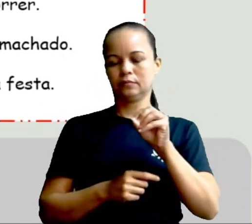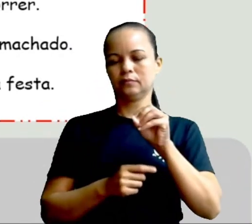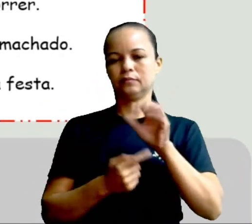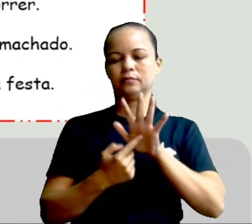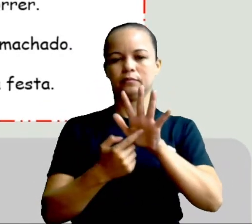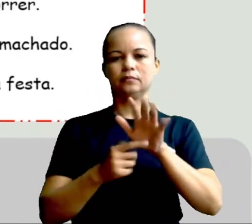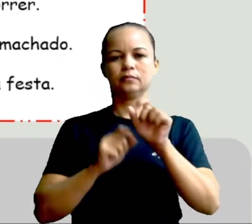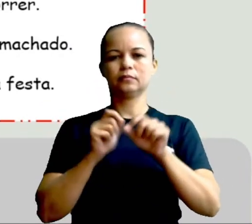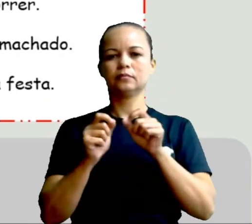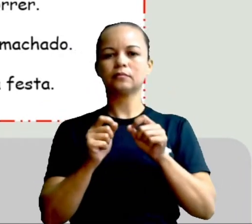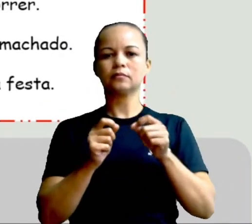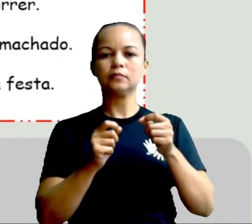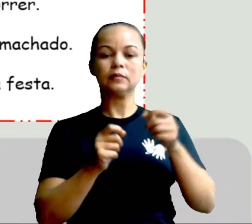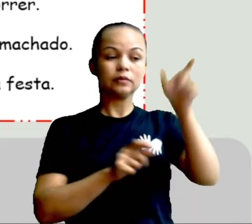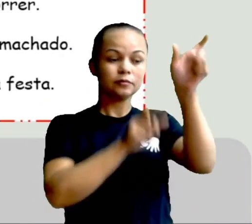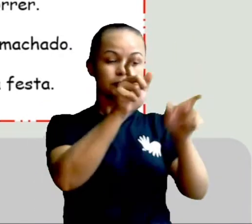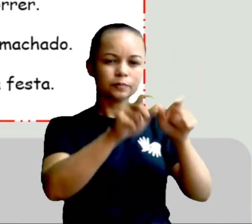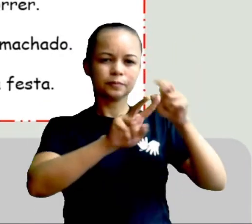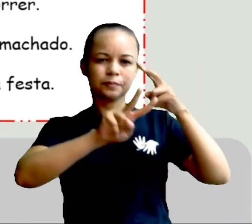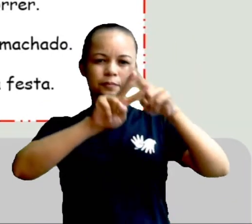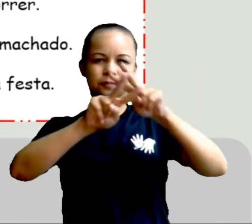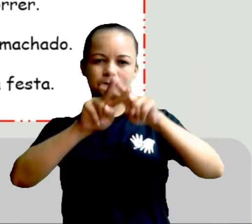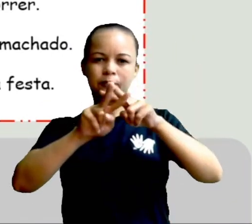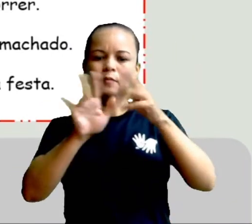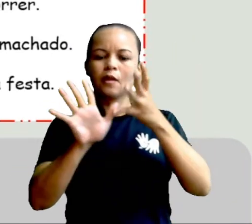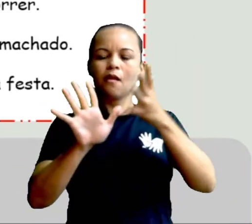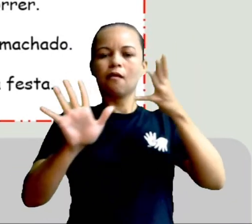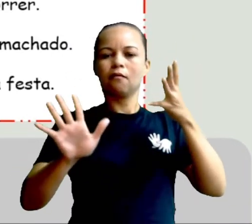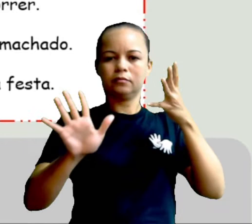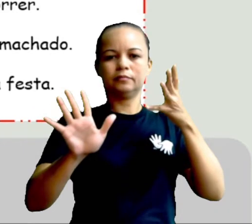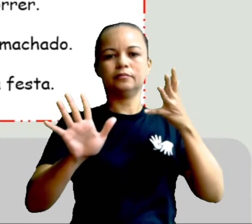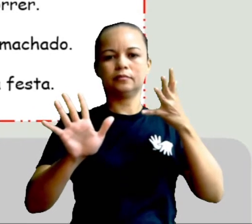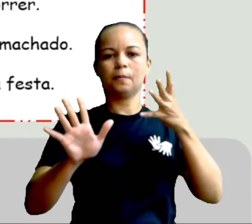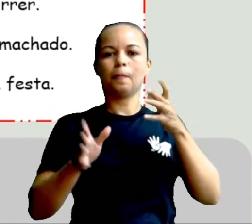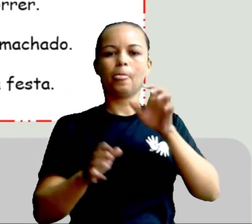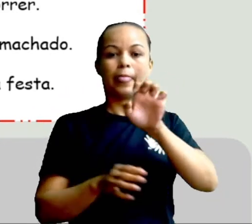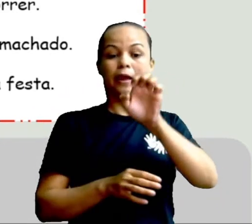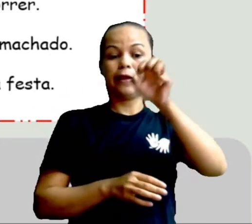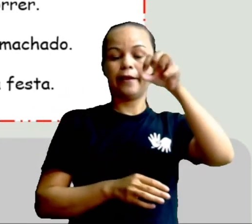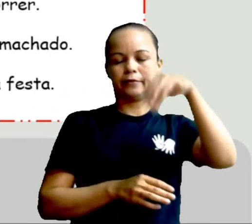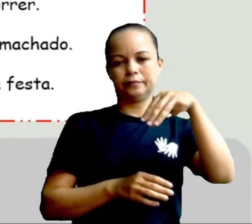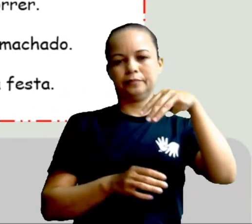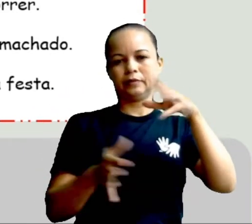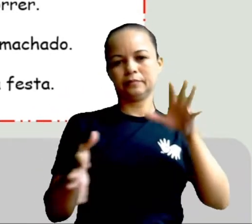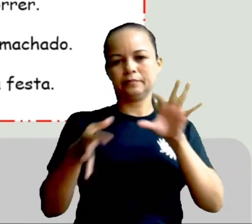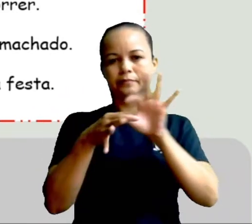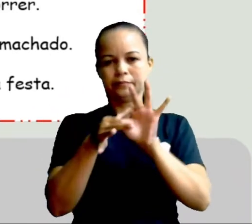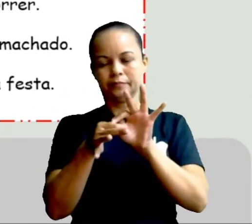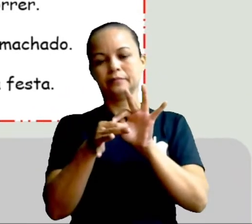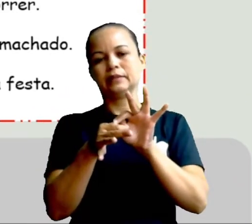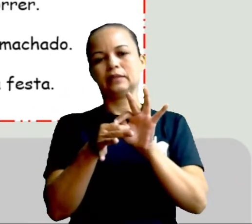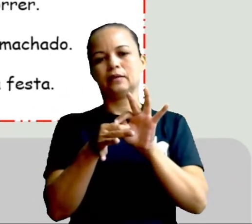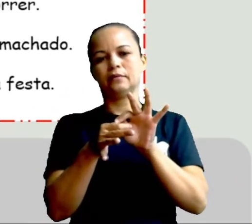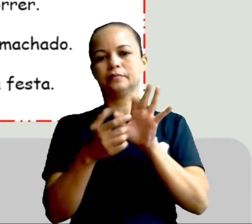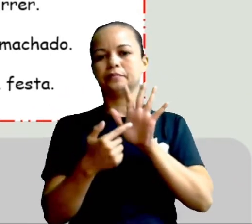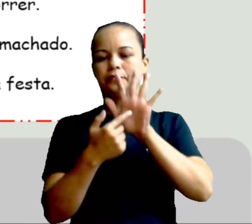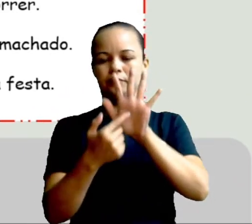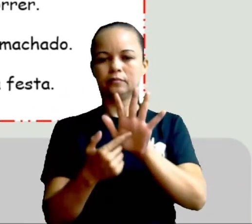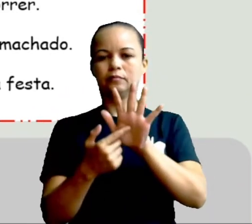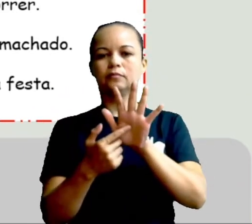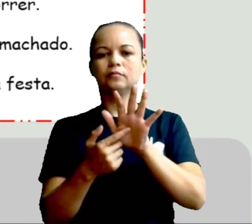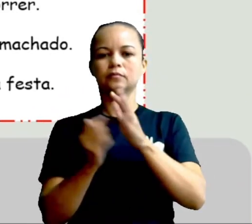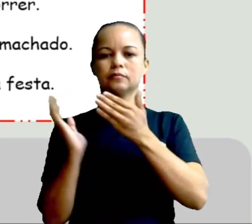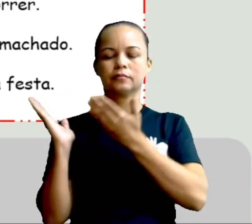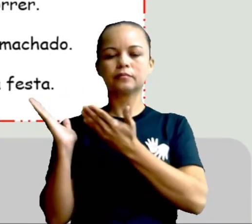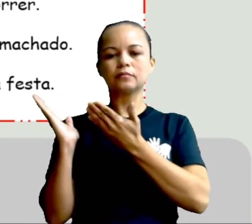agora, os prisioneiros eram colocados em fila. Então, esse em está ligando aí as palavras, ó, indicando o modo